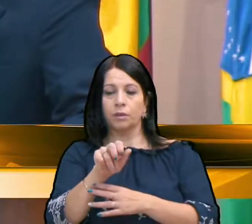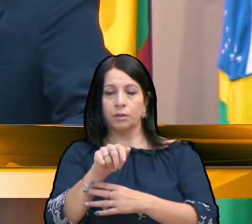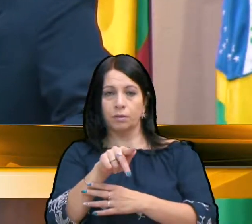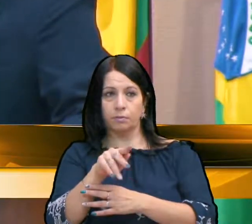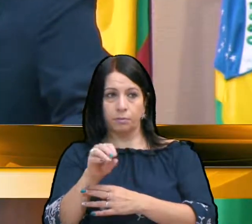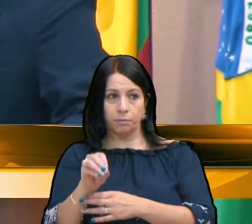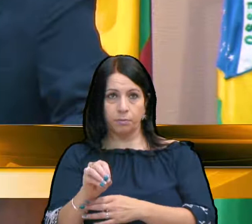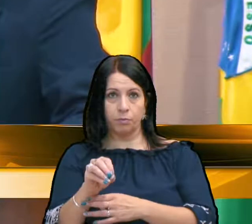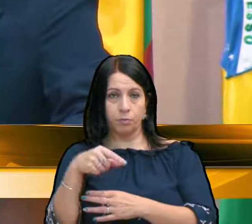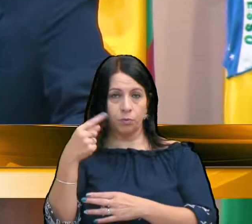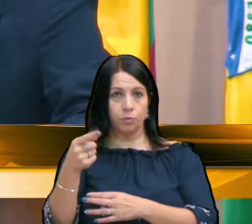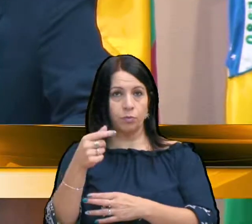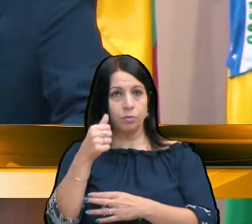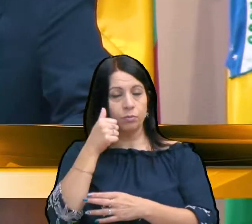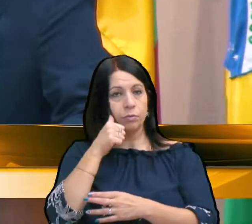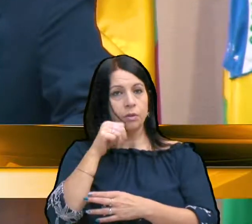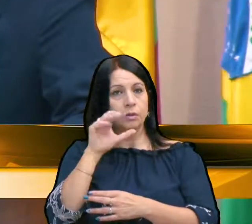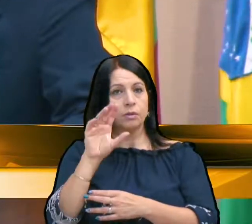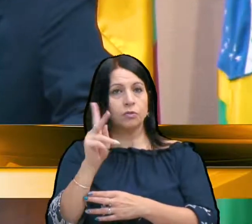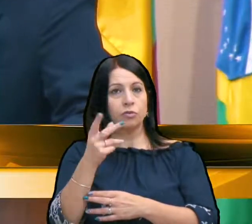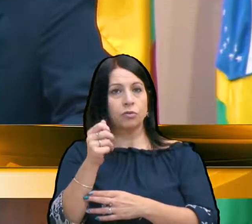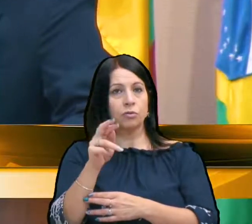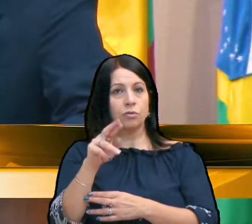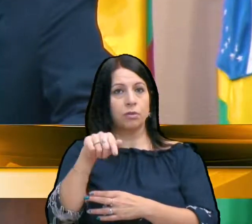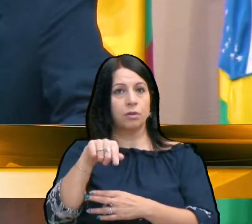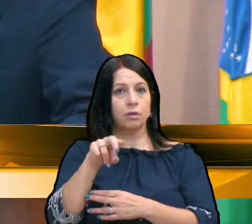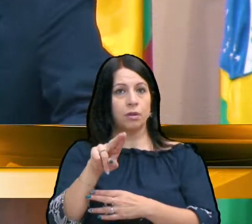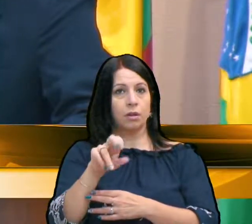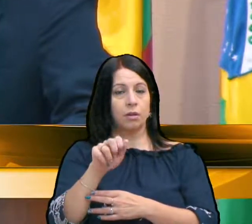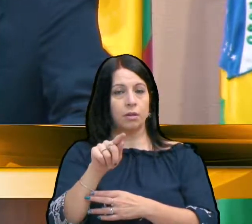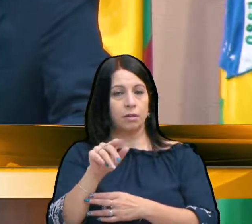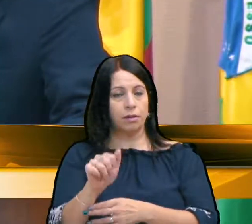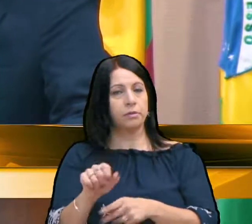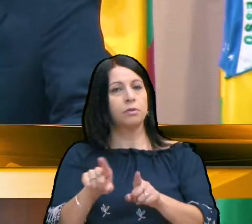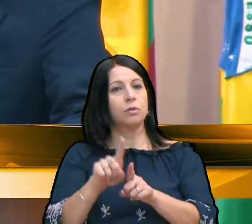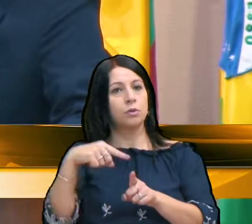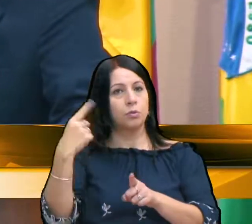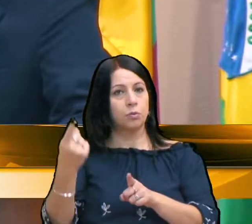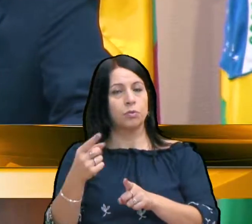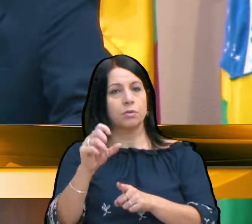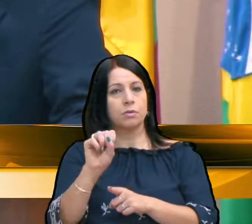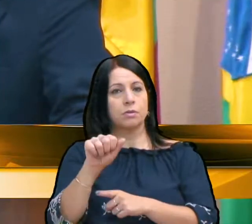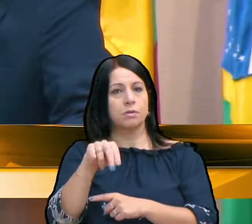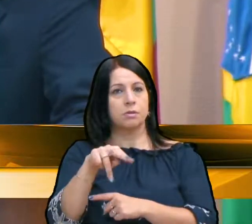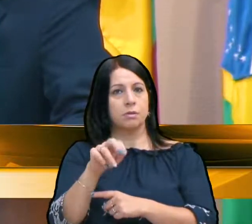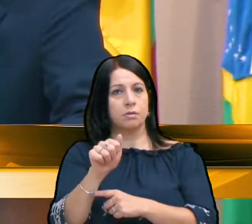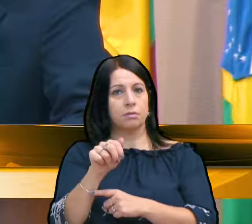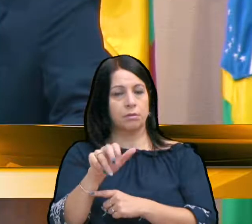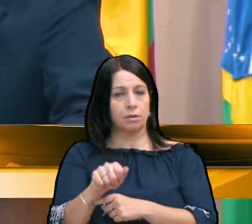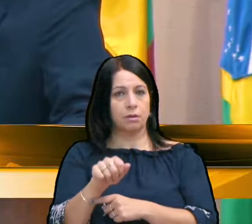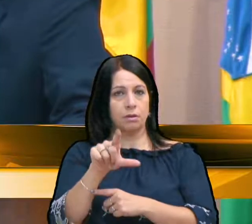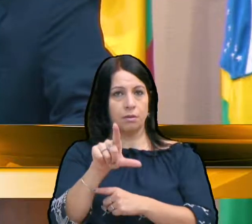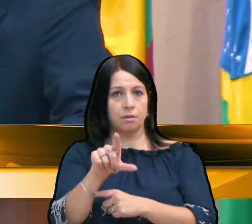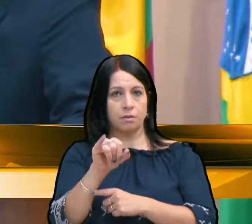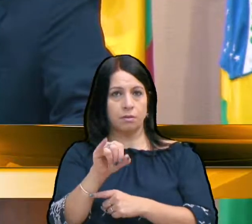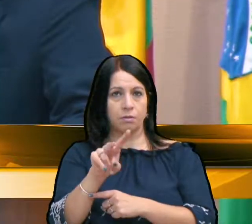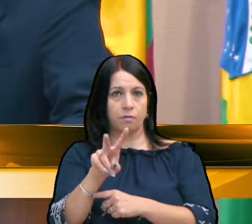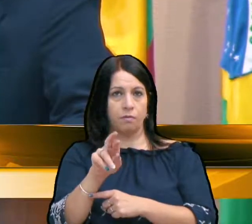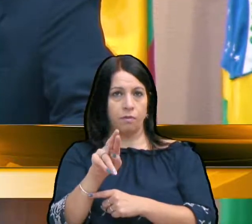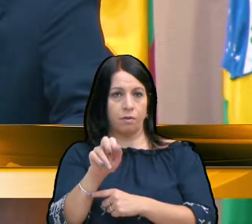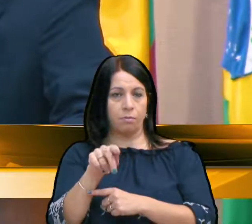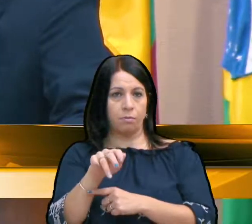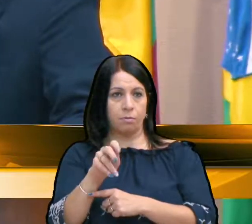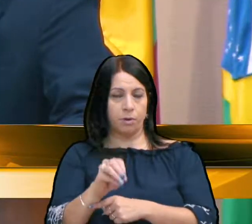outra a menina de Charqueadas e também uma de Santana do Livramento. Qual que é o objetivo do fórum? O objetivo do fórum é trabalhar,